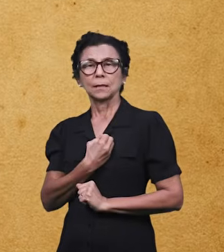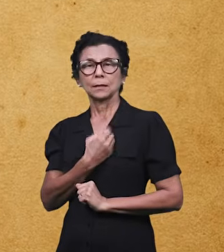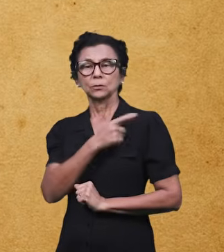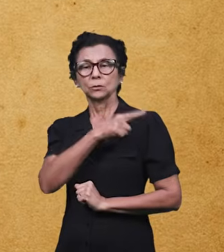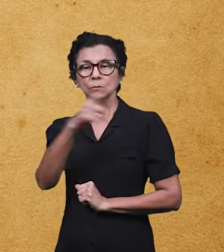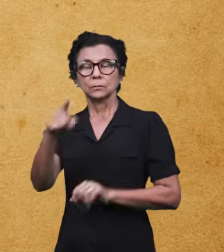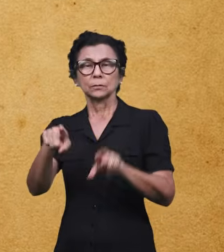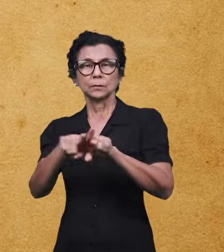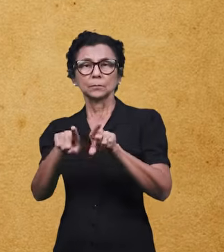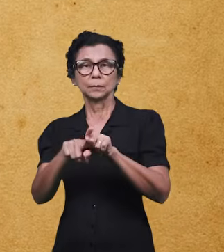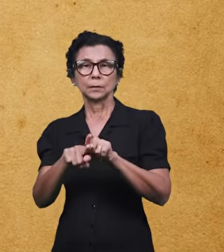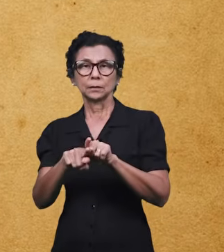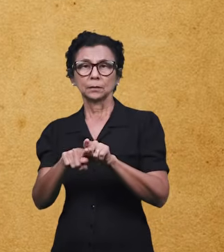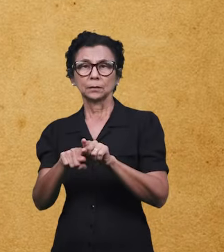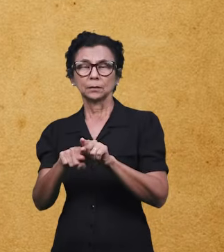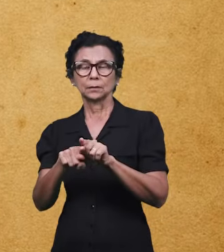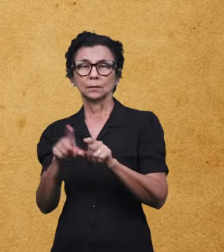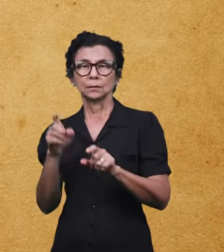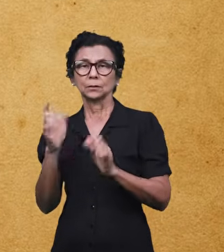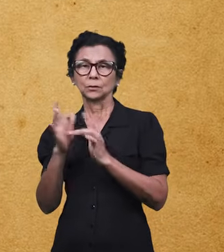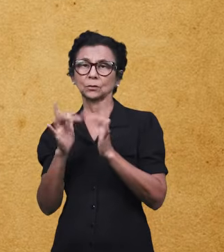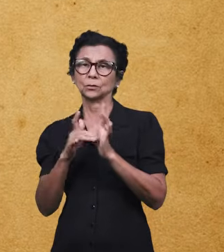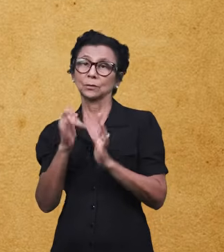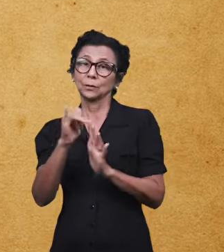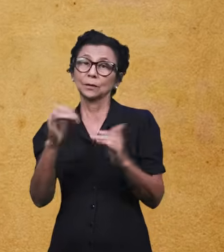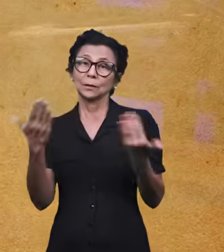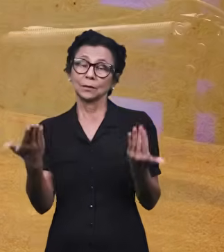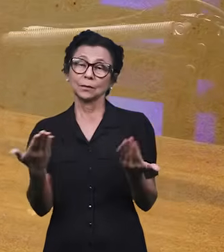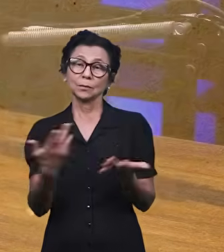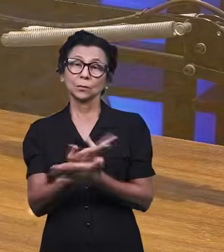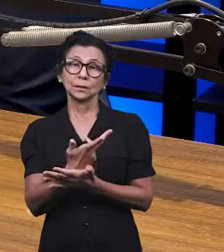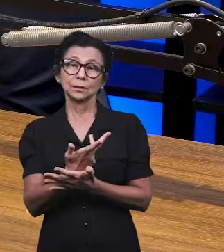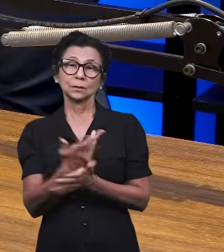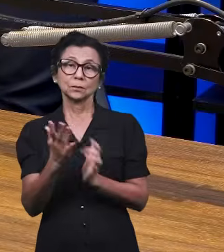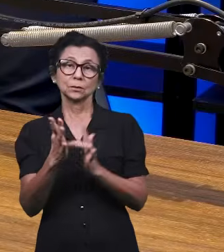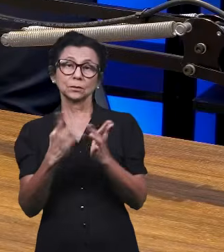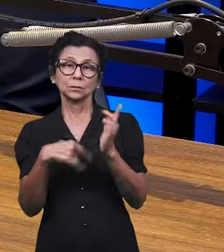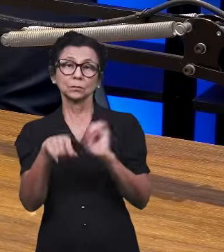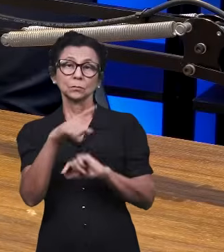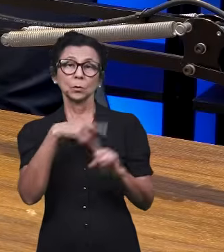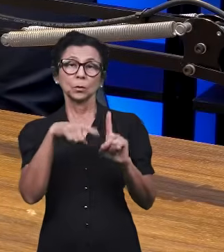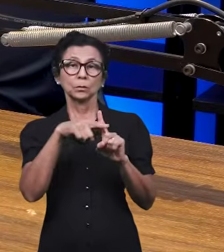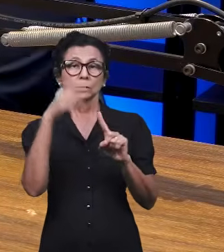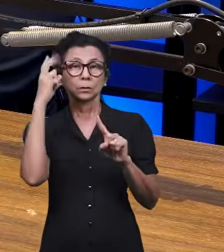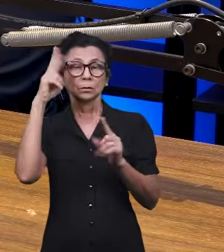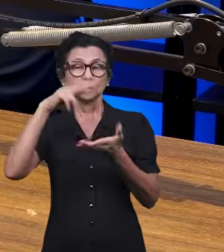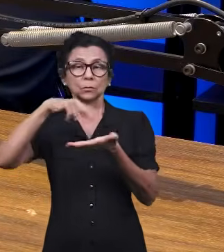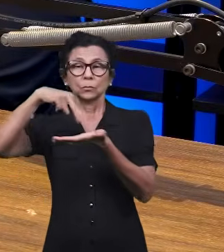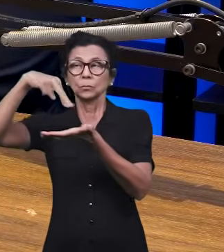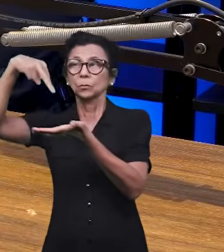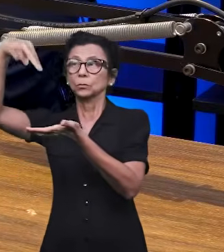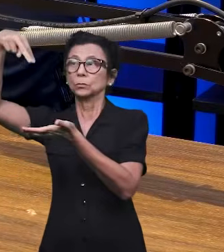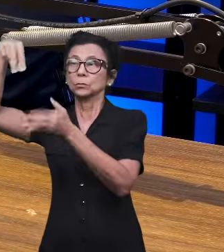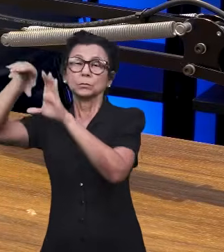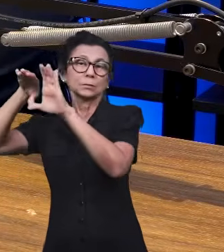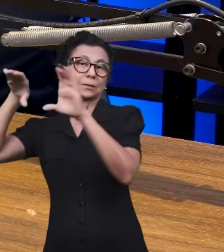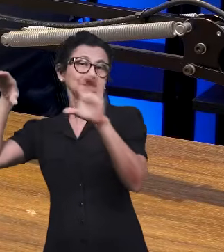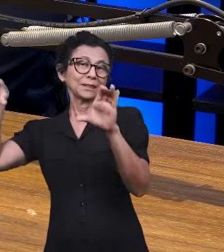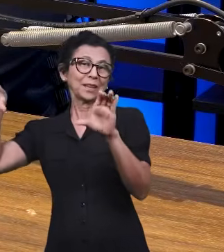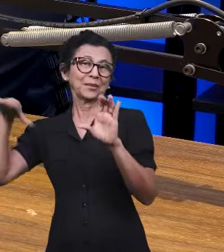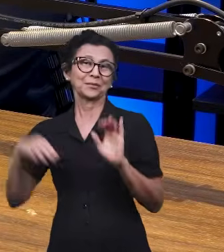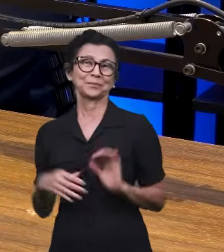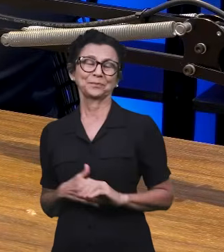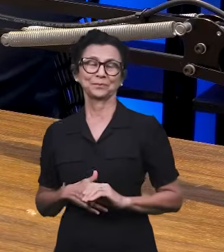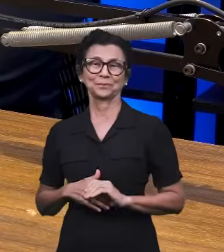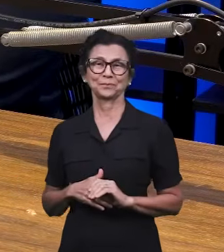vós também. Então Jesus ele foi assunto aos céus, né? Quando Jesus ele fala isso, ele está mostrando que lugar é